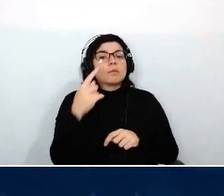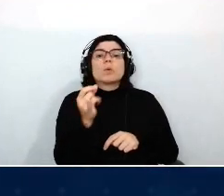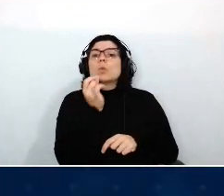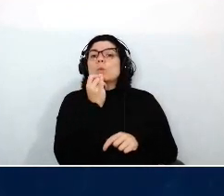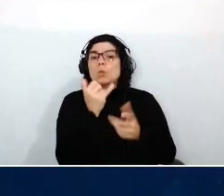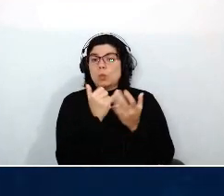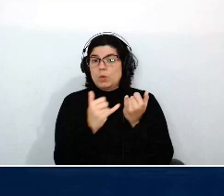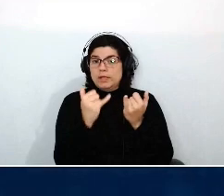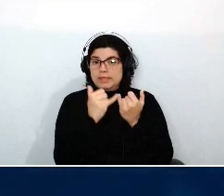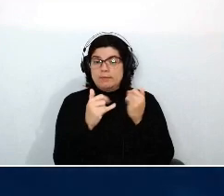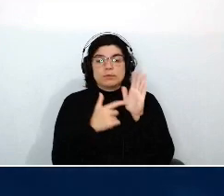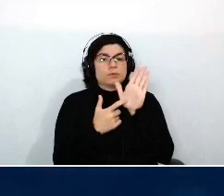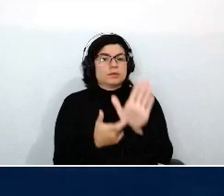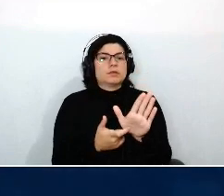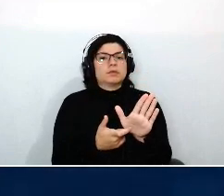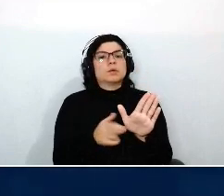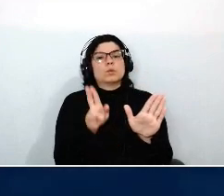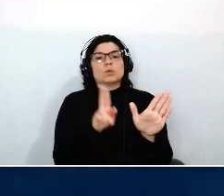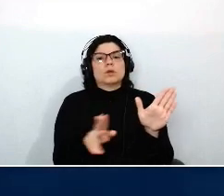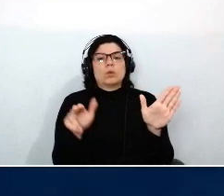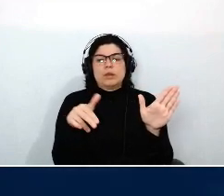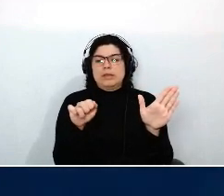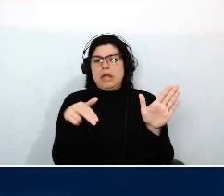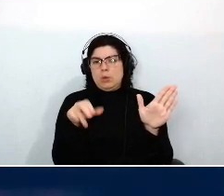vou usar o Nano.